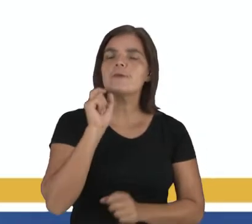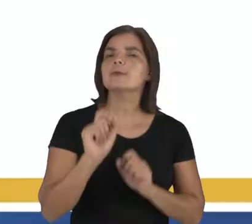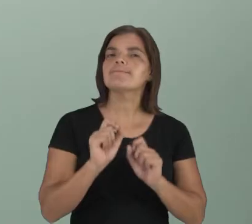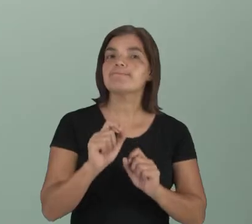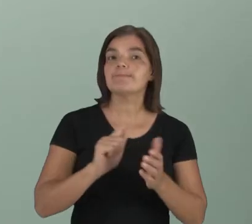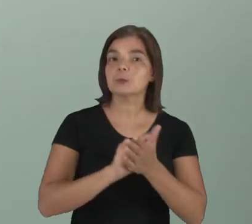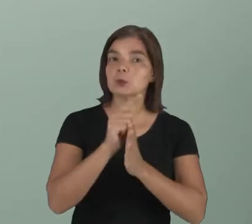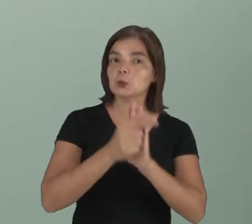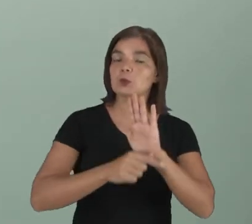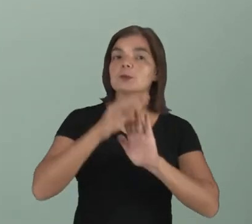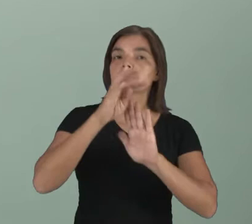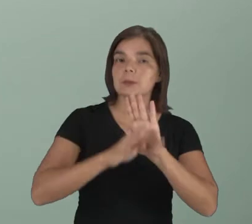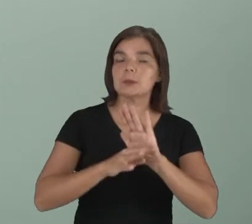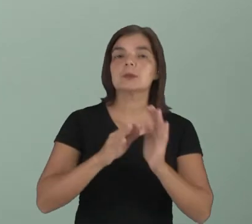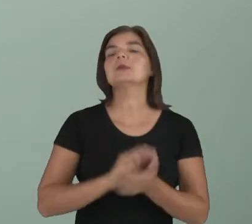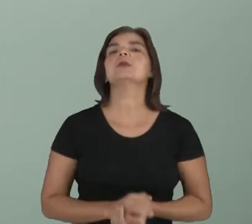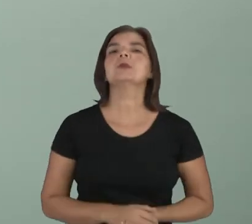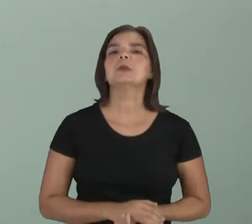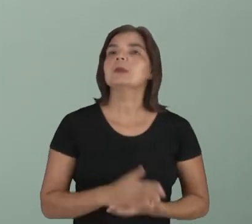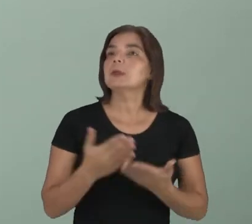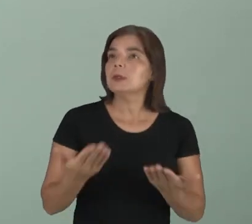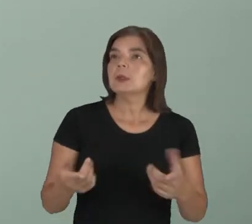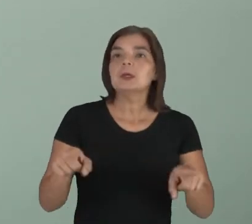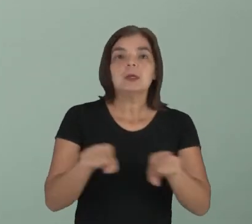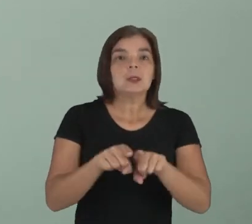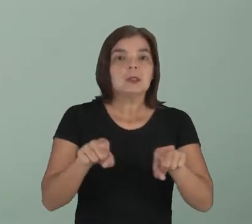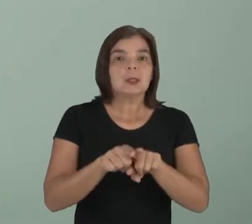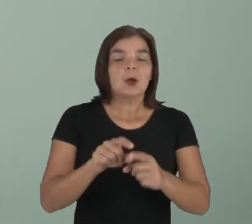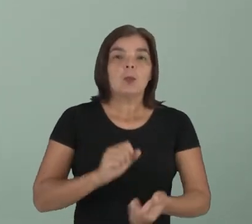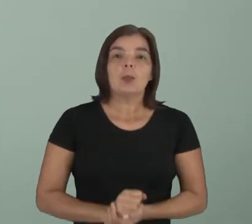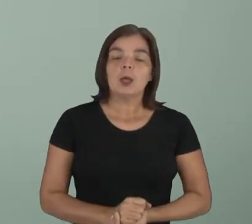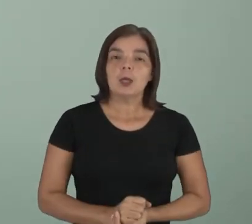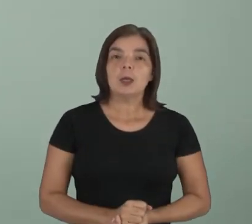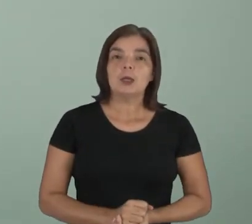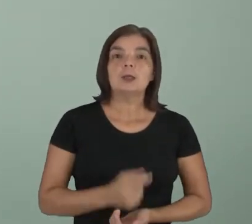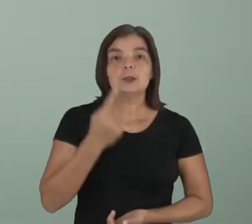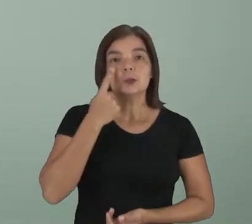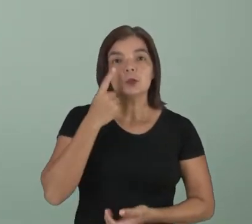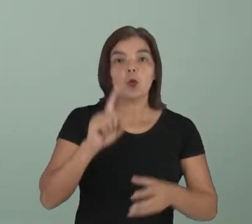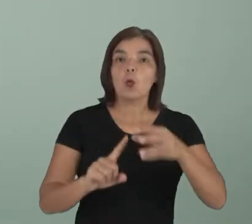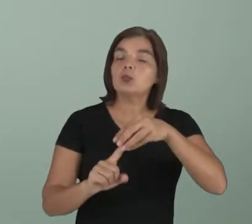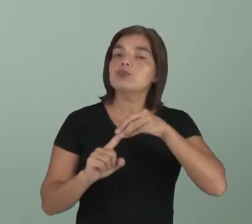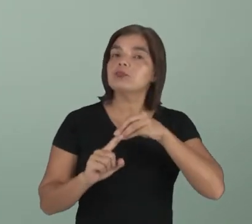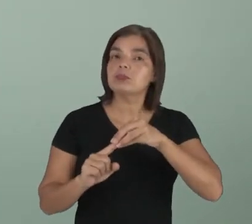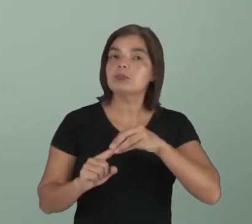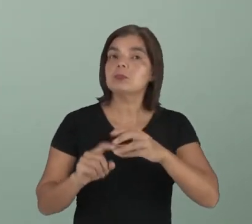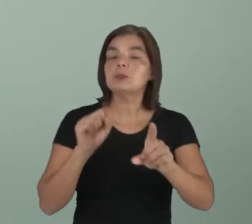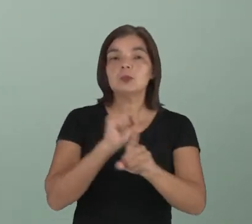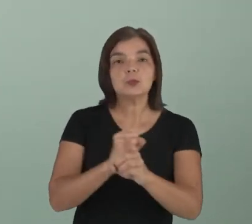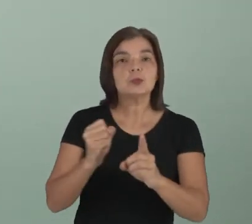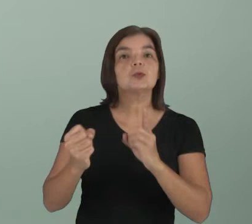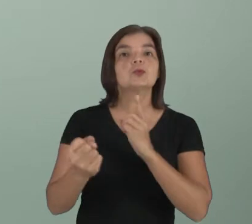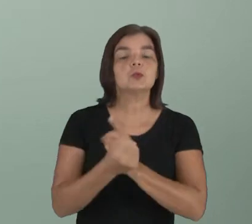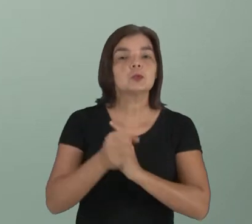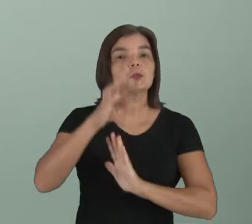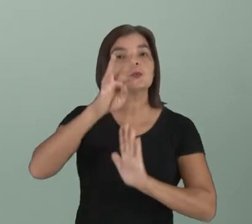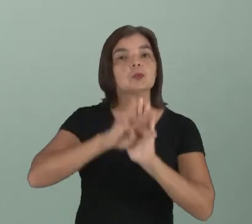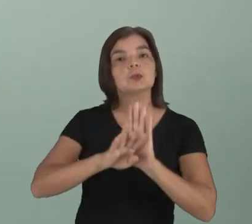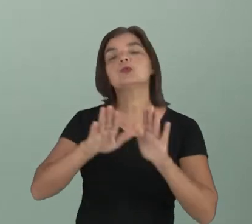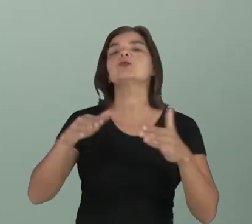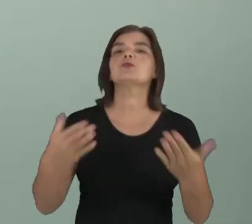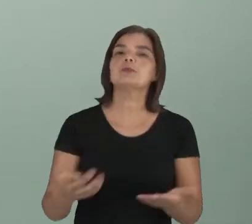diante de um gênero textual e que nós estamos também diante de uma finalidade, de uma função social deste